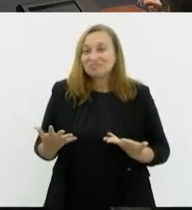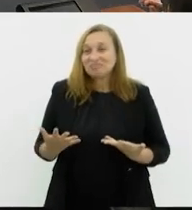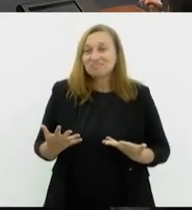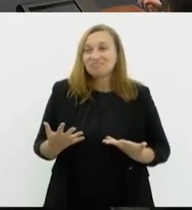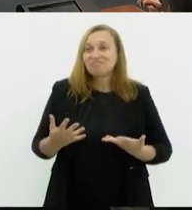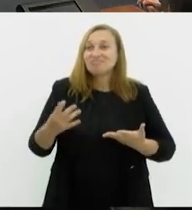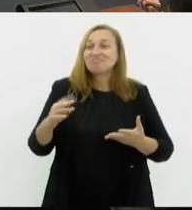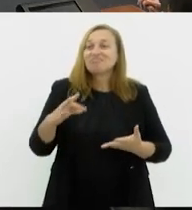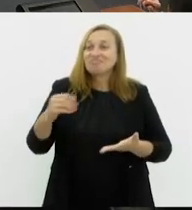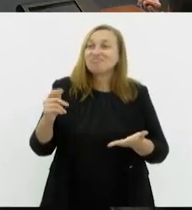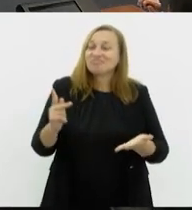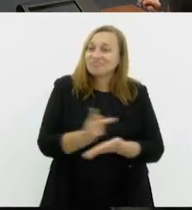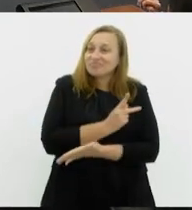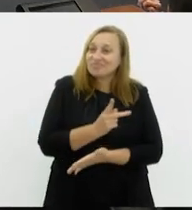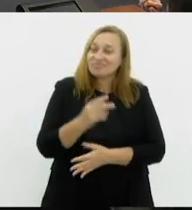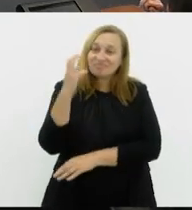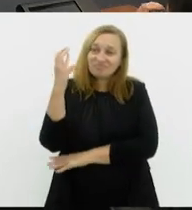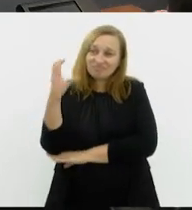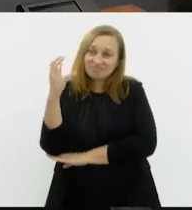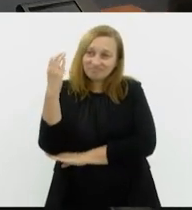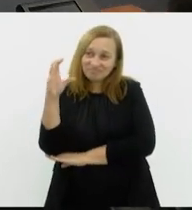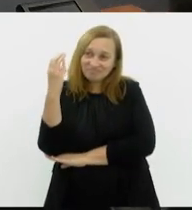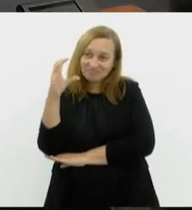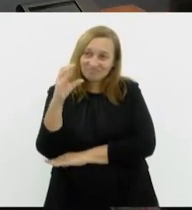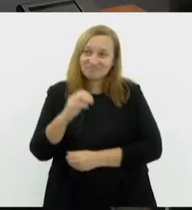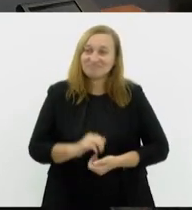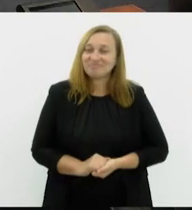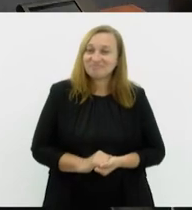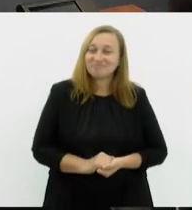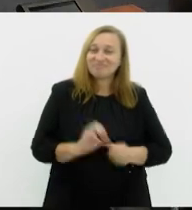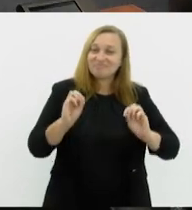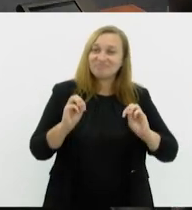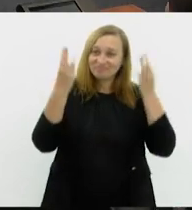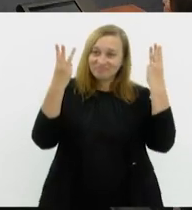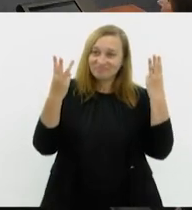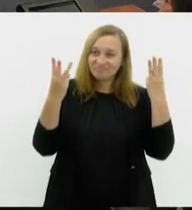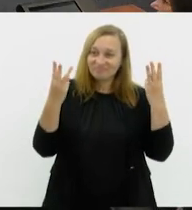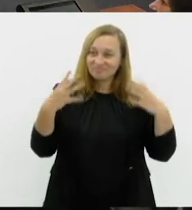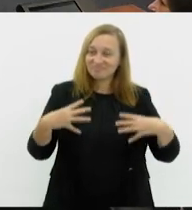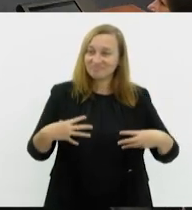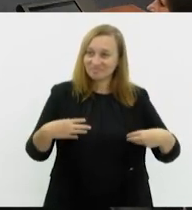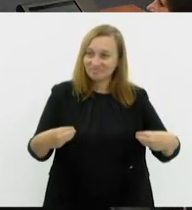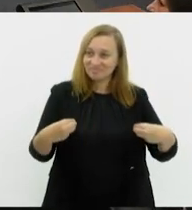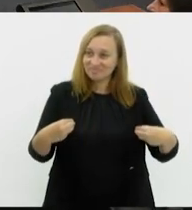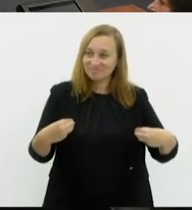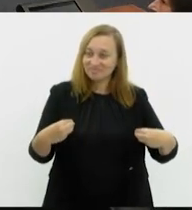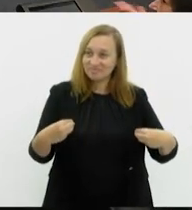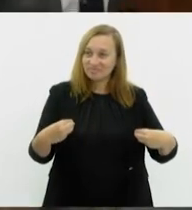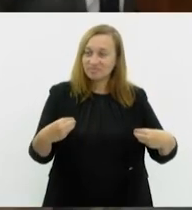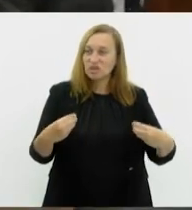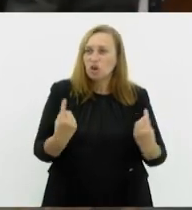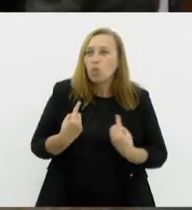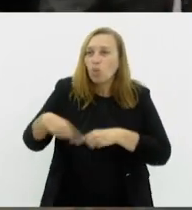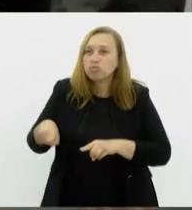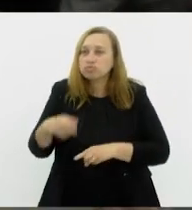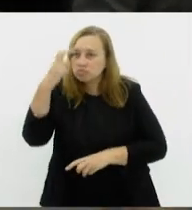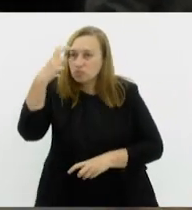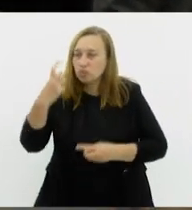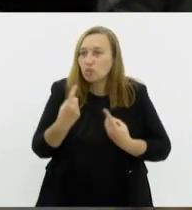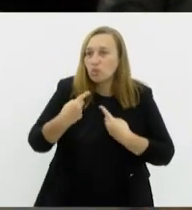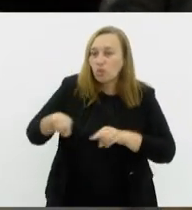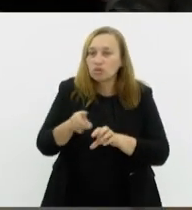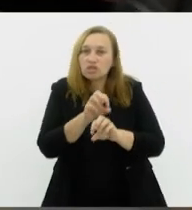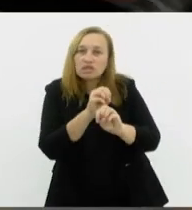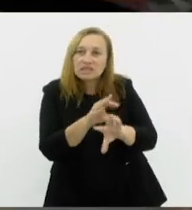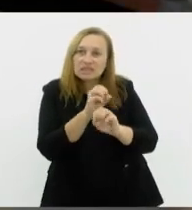do que aconteceu em Copacabana, no show da Madonna, que é anticultura,